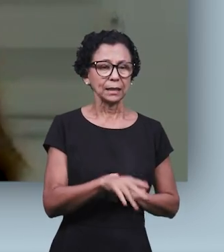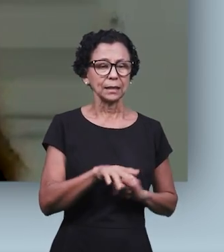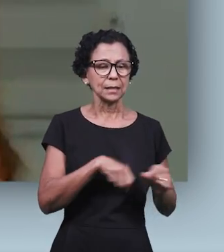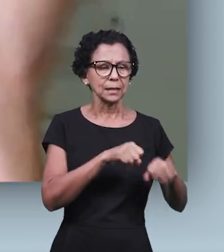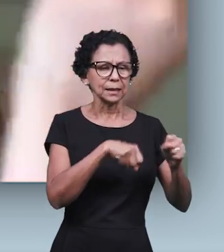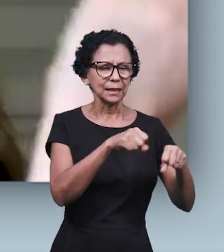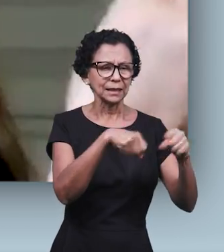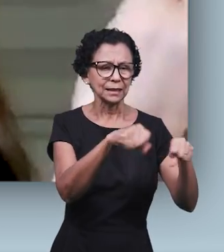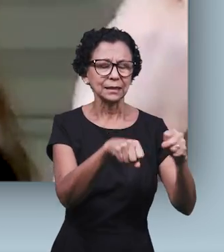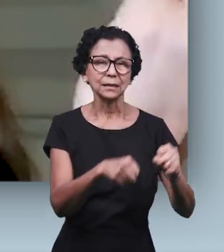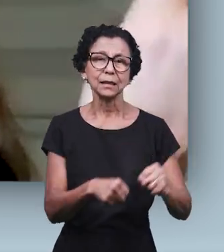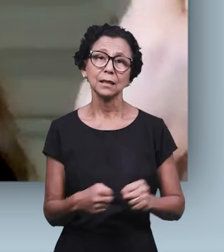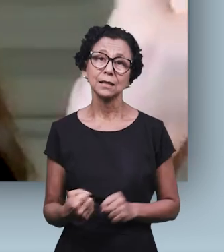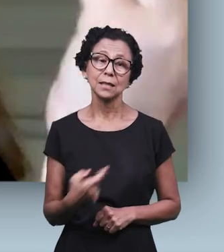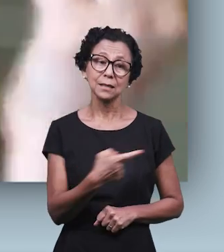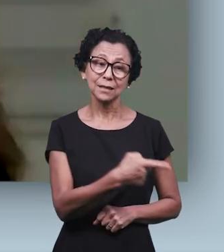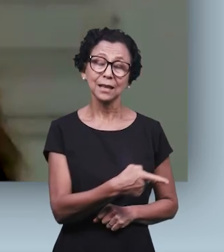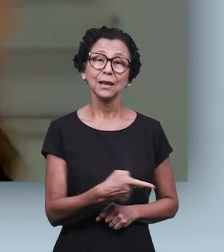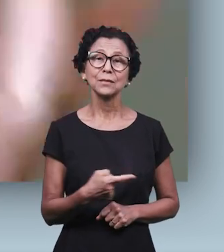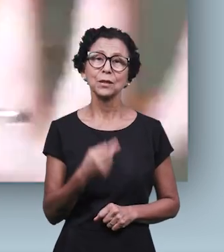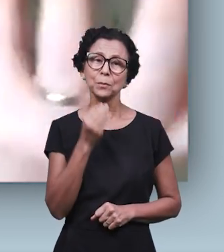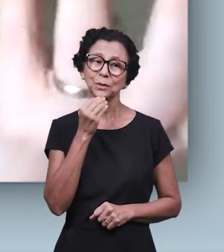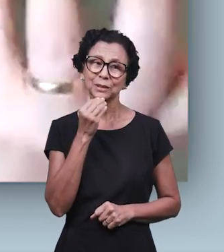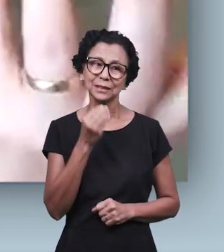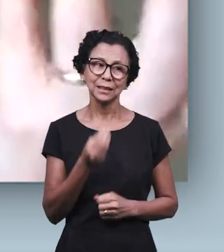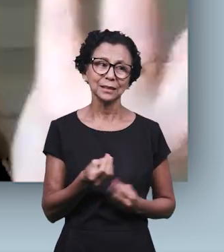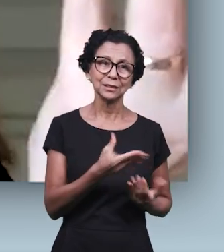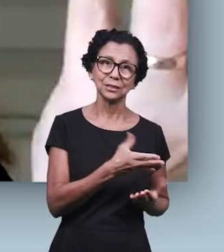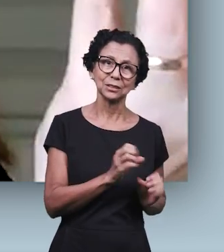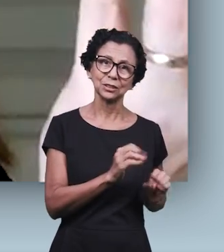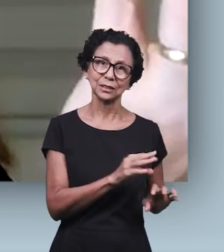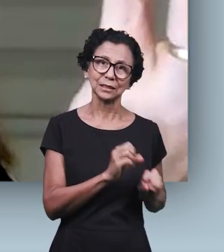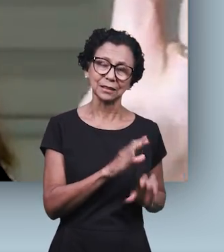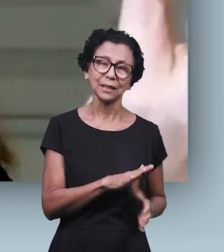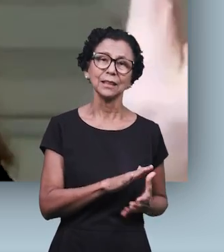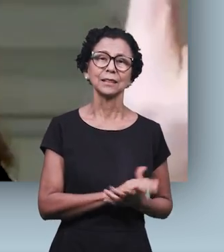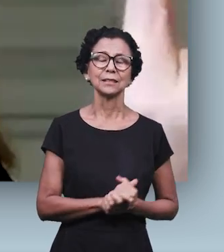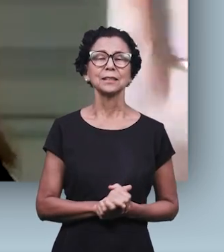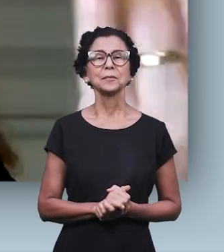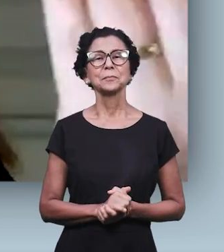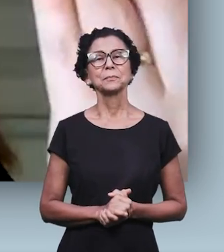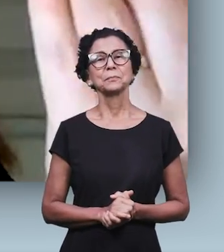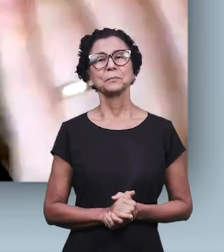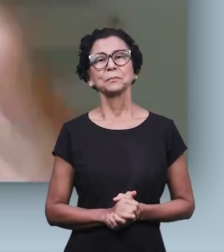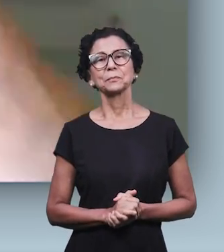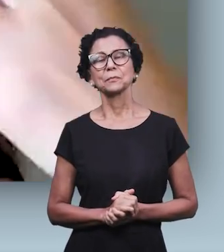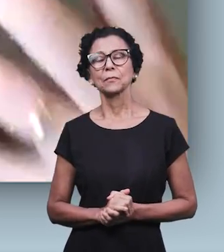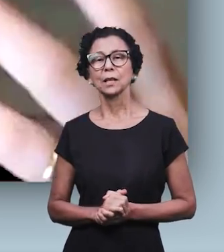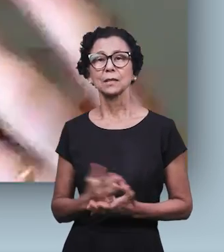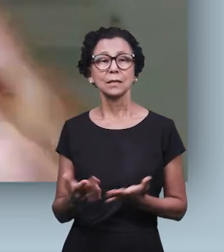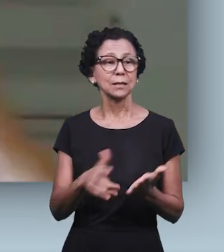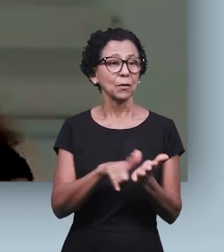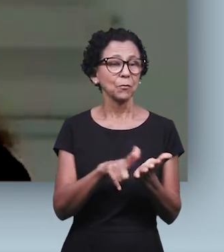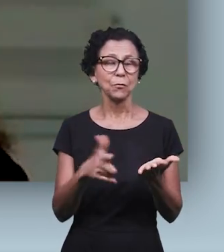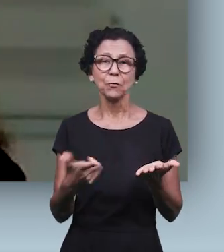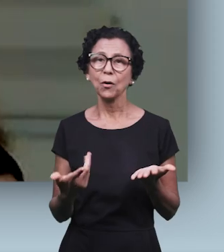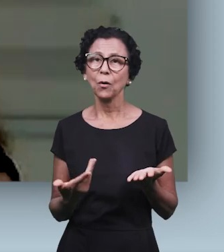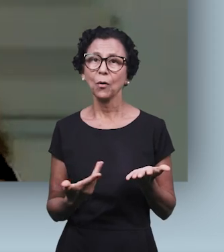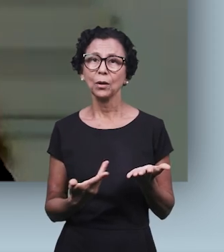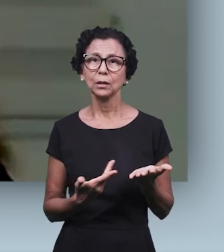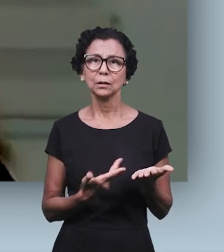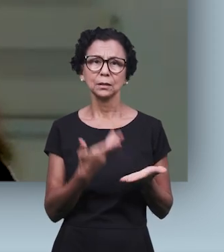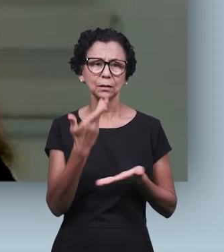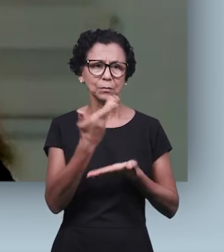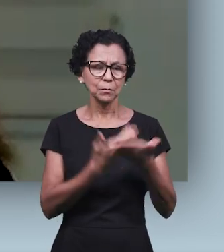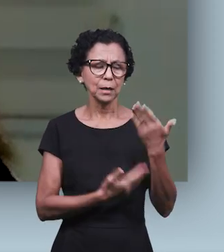lá no jardim você tem a oportunidade de pegar alguma coisa, dependendo do tema da aula, e você pegar uma folha e você vai